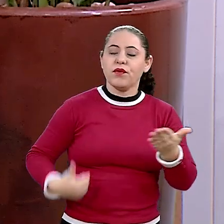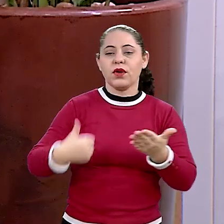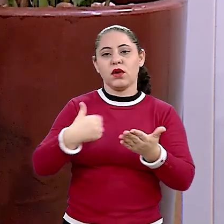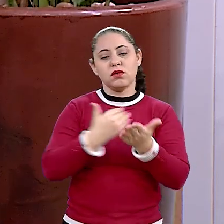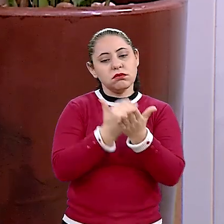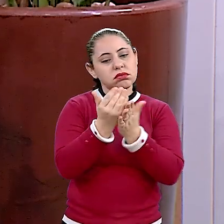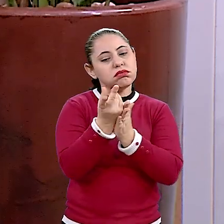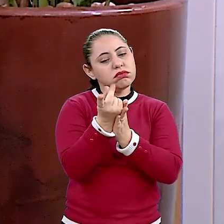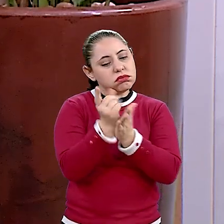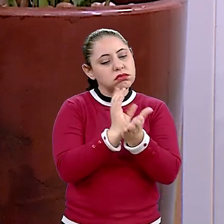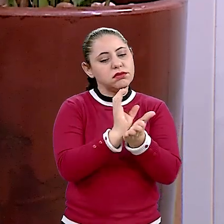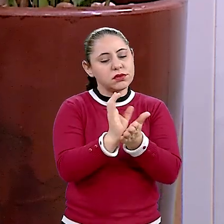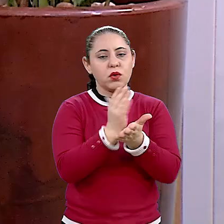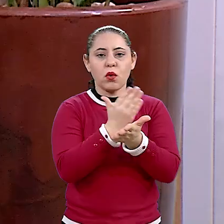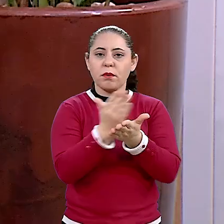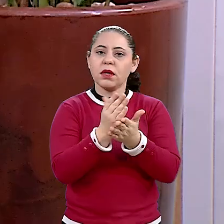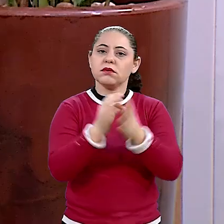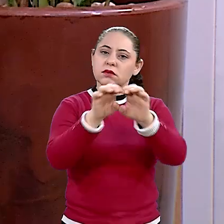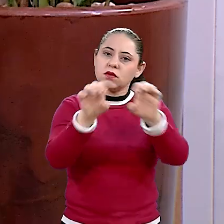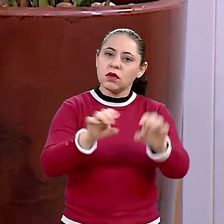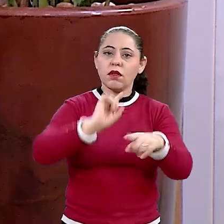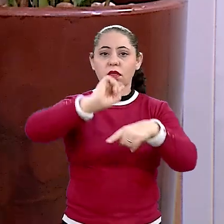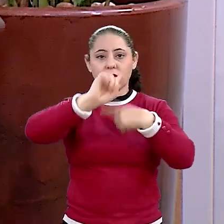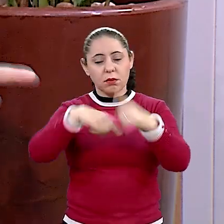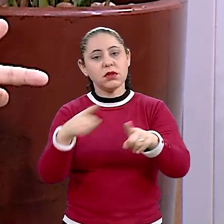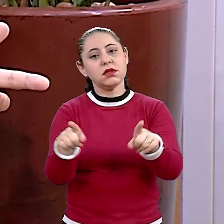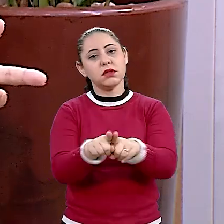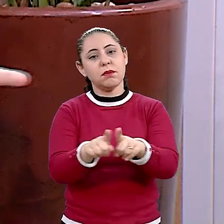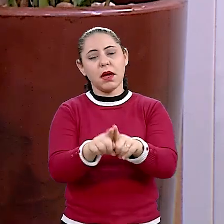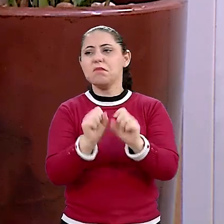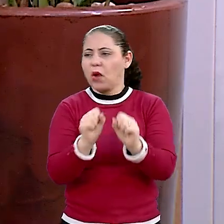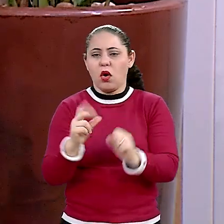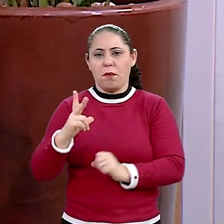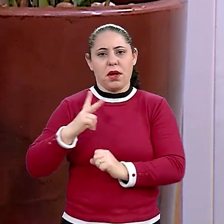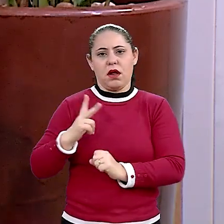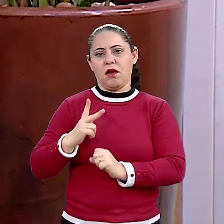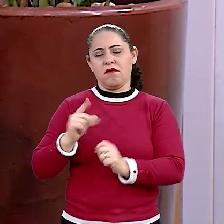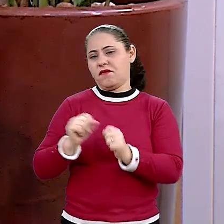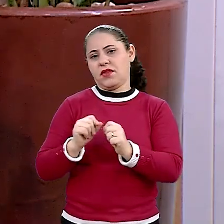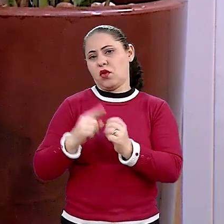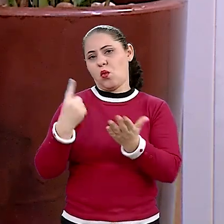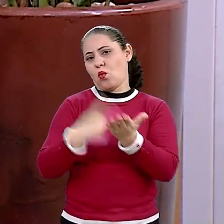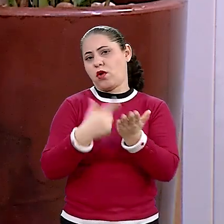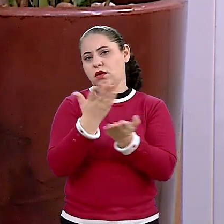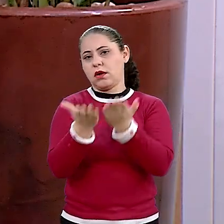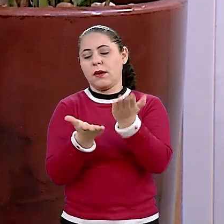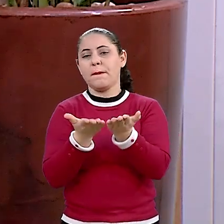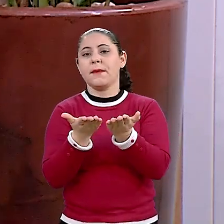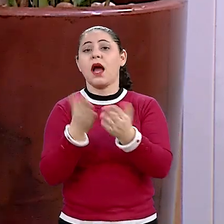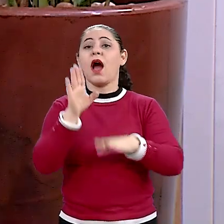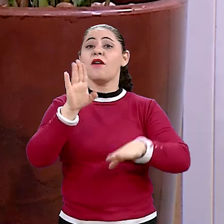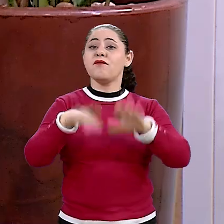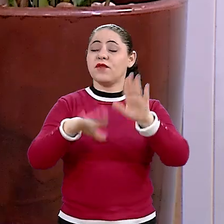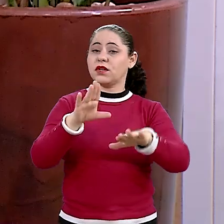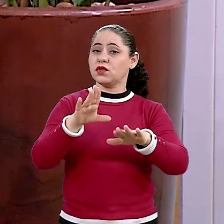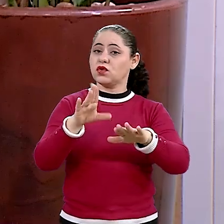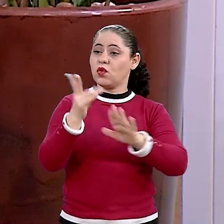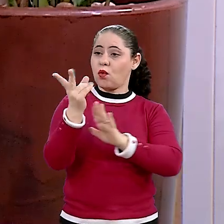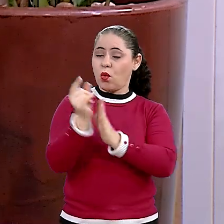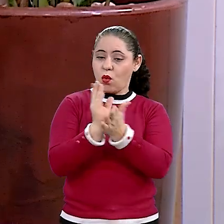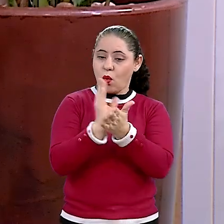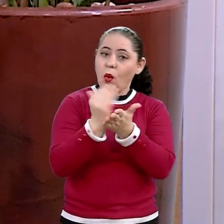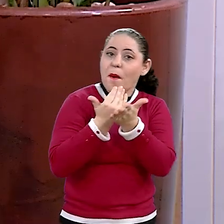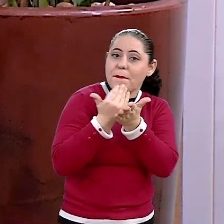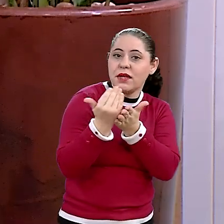investindo inicialmente para fazer infraestrutura e posteriormente até pode privatizar, pode fazer uma concessão. Mas às vezes o investimento